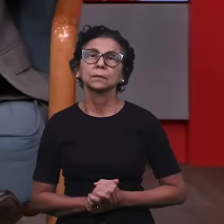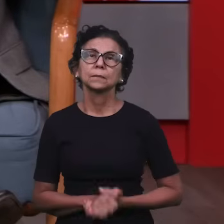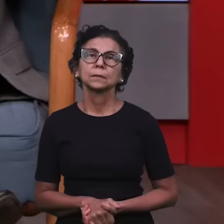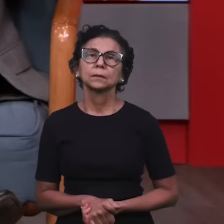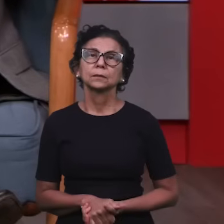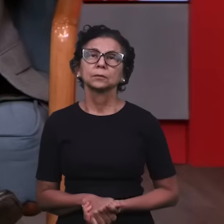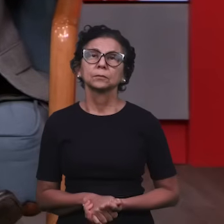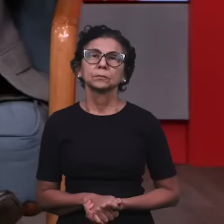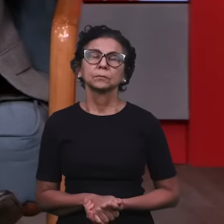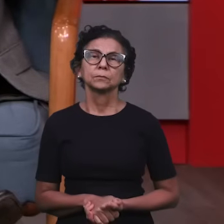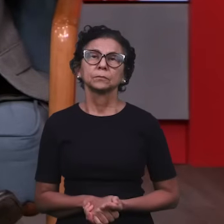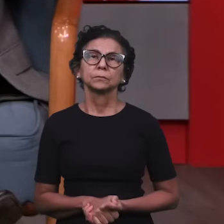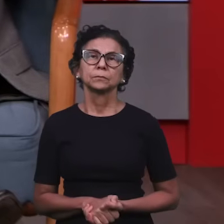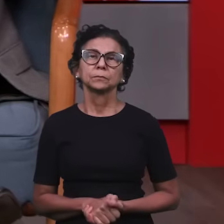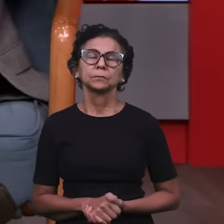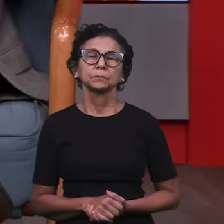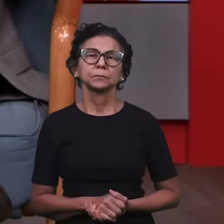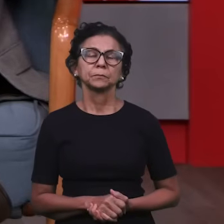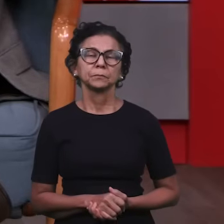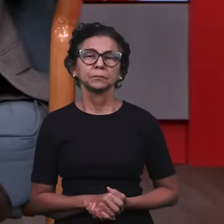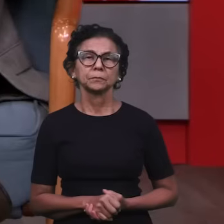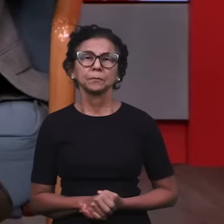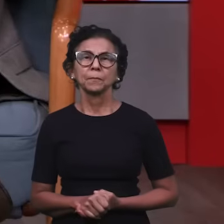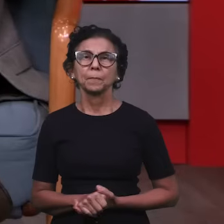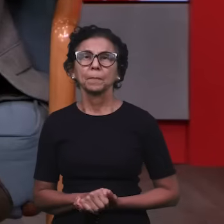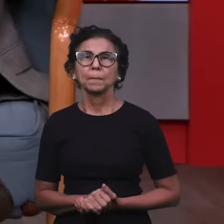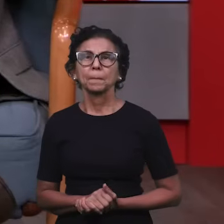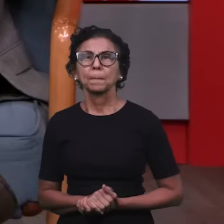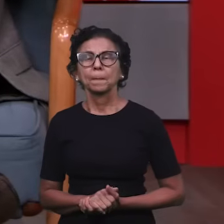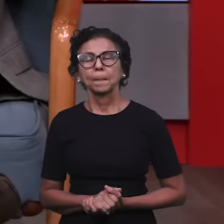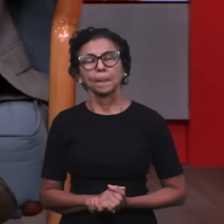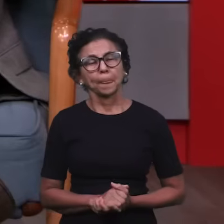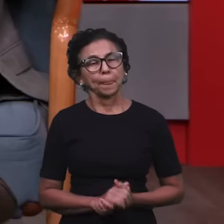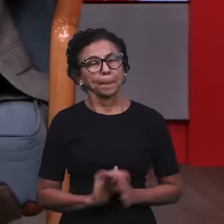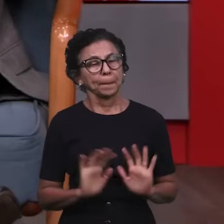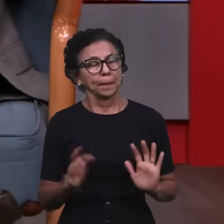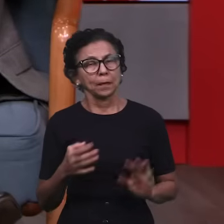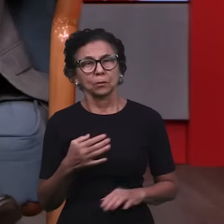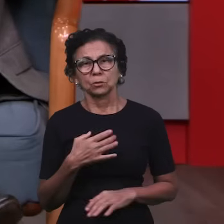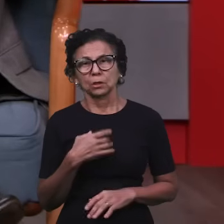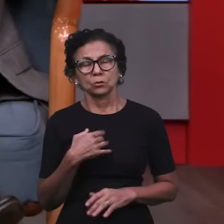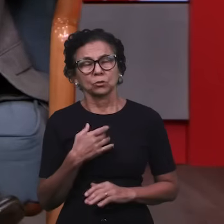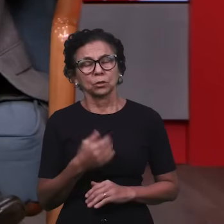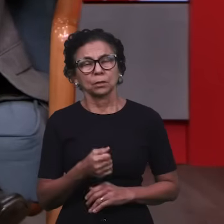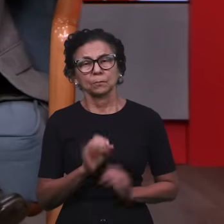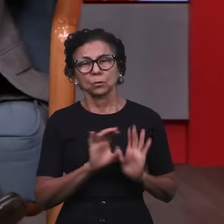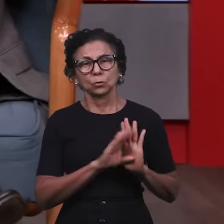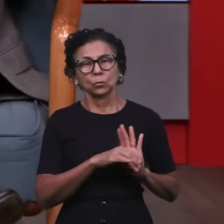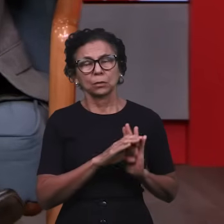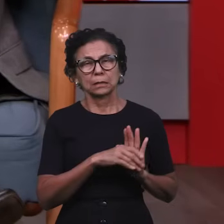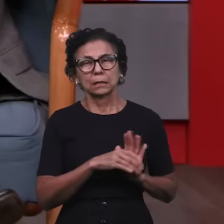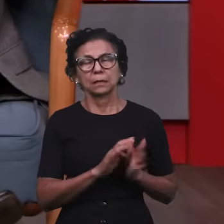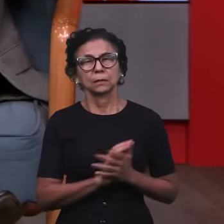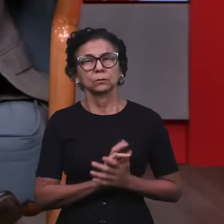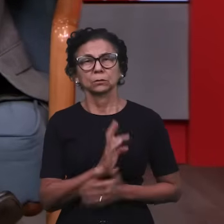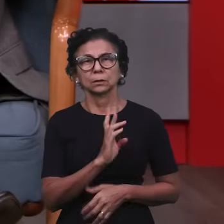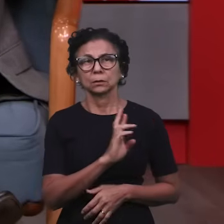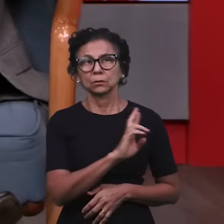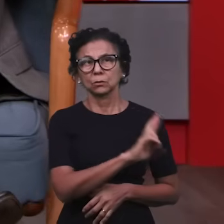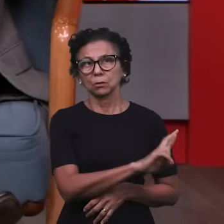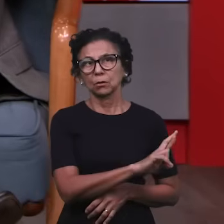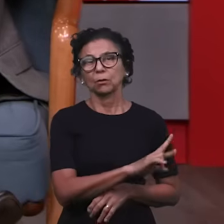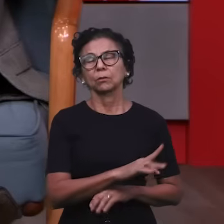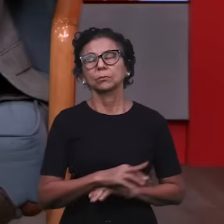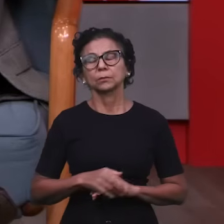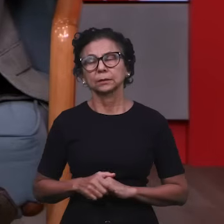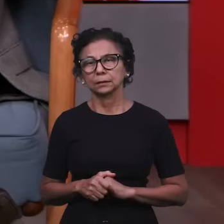da minha linha religiosa, daquilo que eu pensava, daquilo que eram as minhas ideias. Outras pessoas já